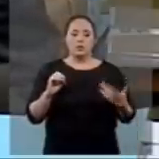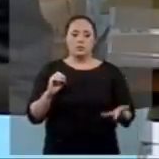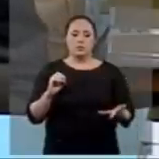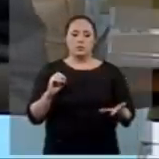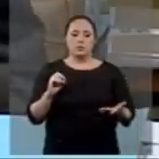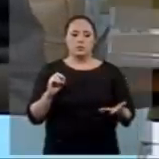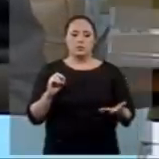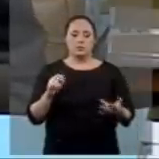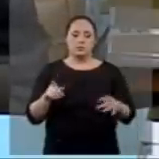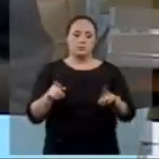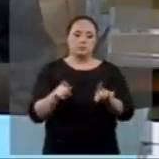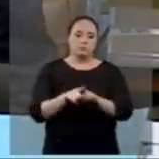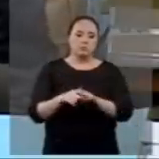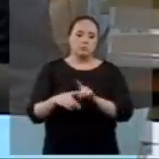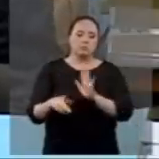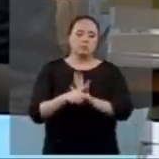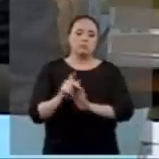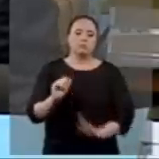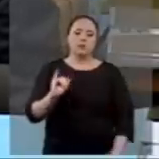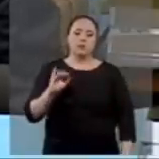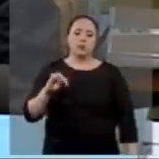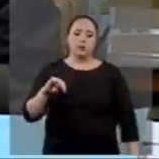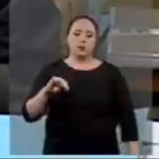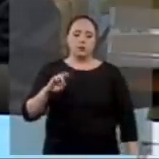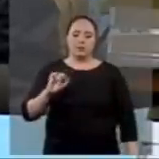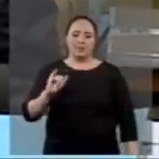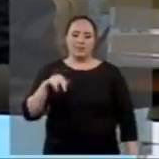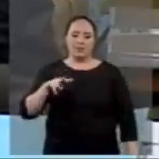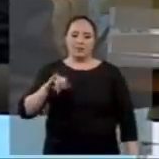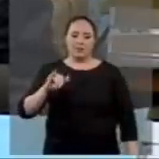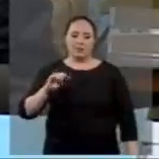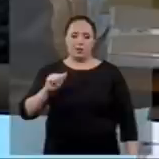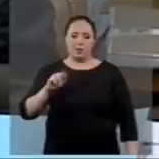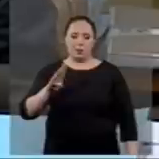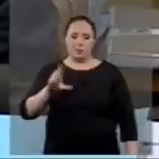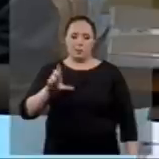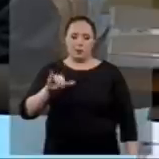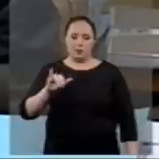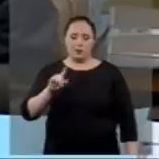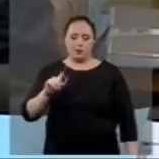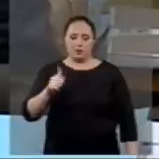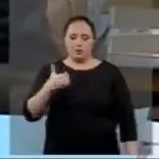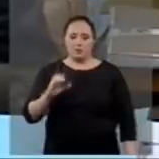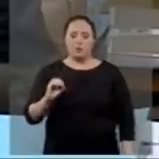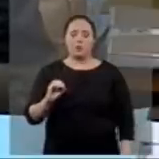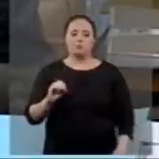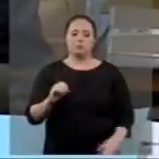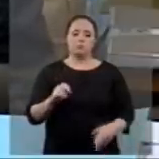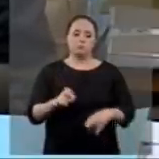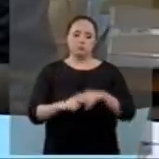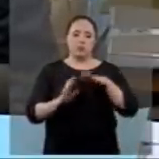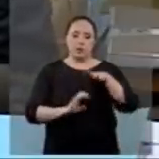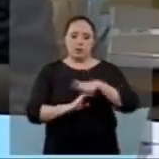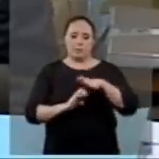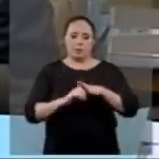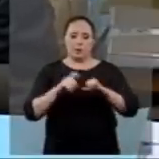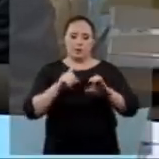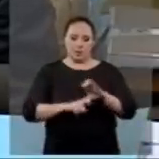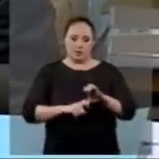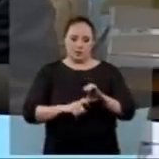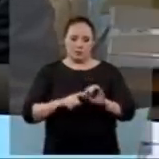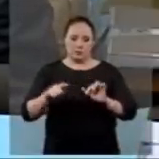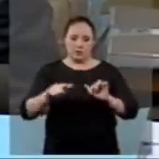até mesmo a própria inviabilização do exercício pela empresa devedora de atividade